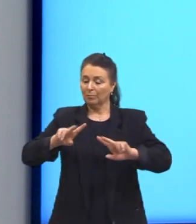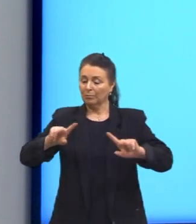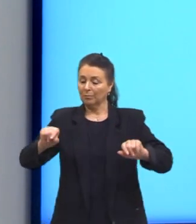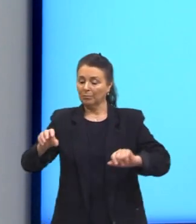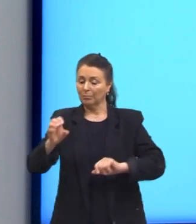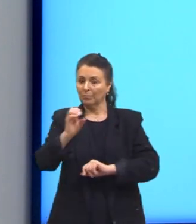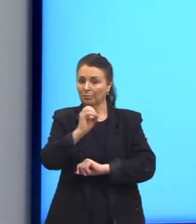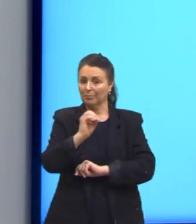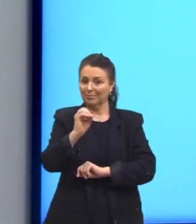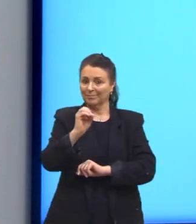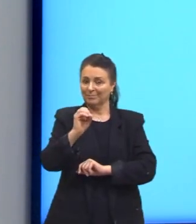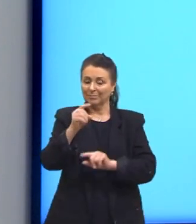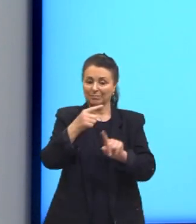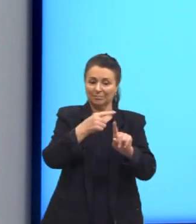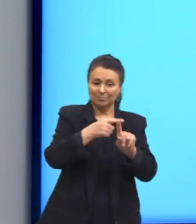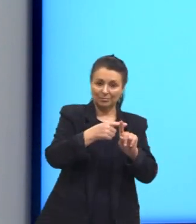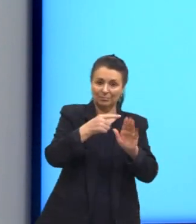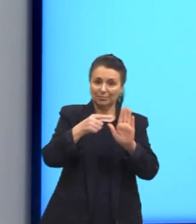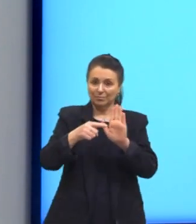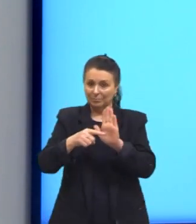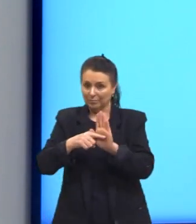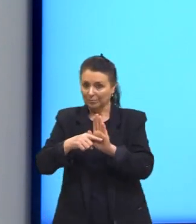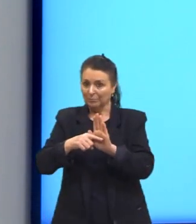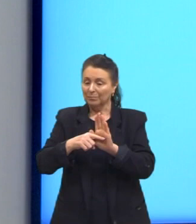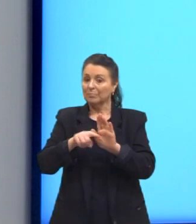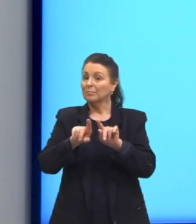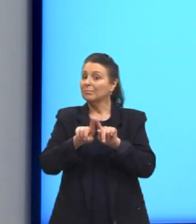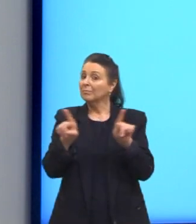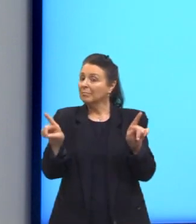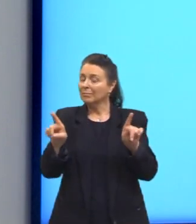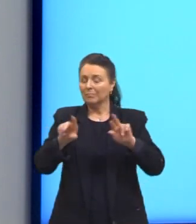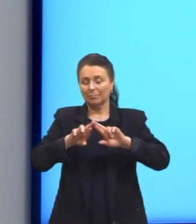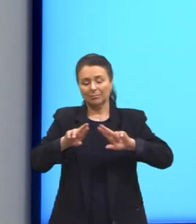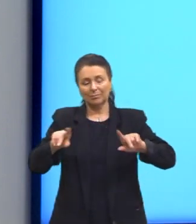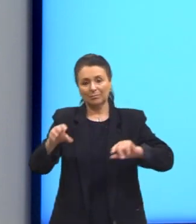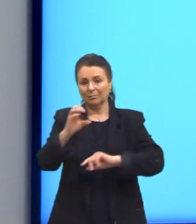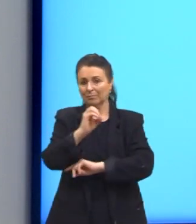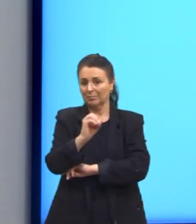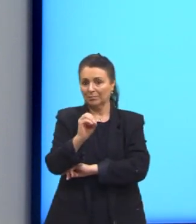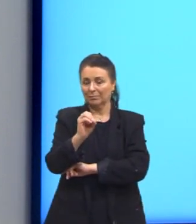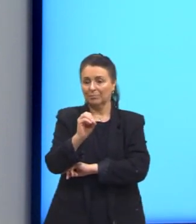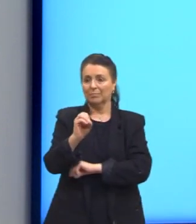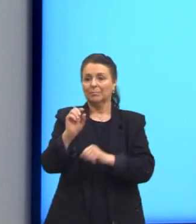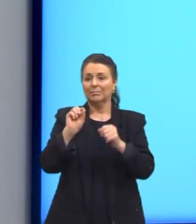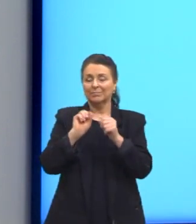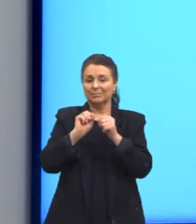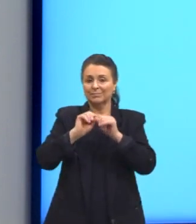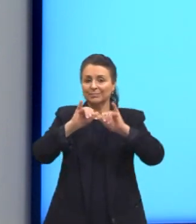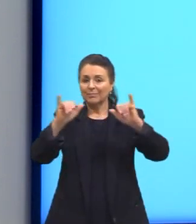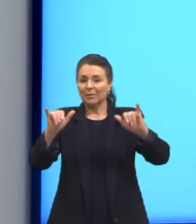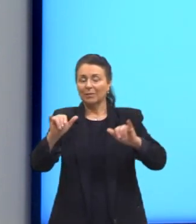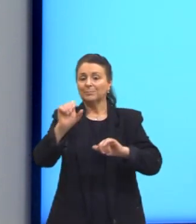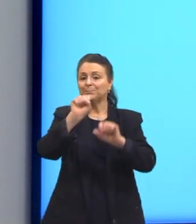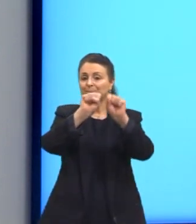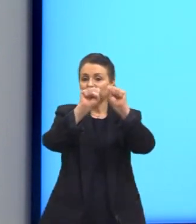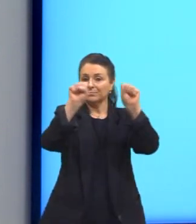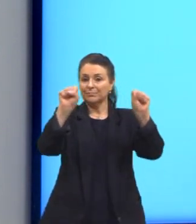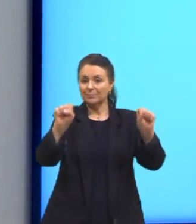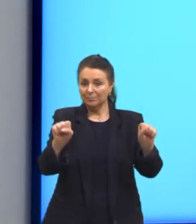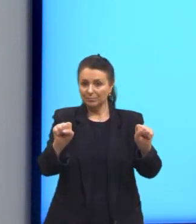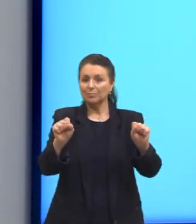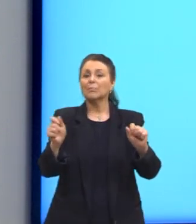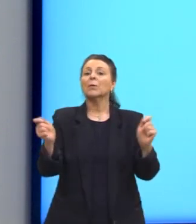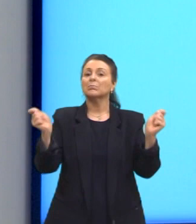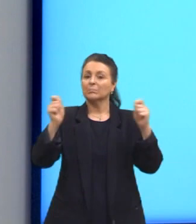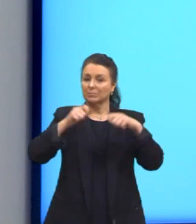zero, né? Positivo, negativo, mas ele é diferente de zero. Aí a gente pode dizer que o nosso sistema, ele é